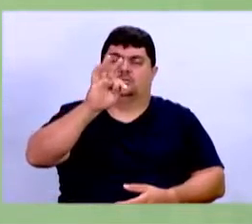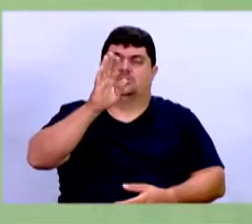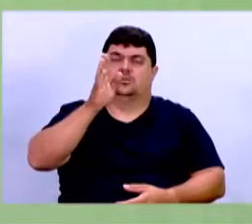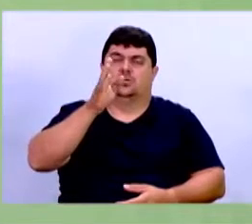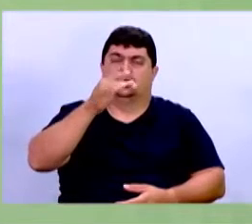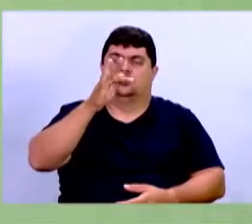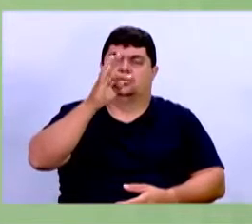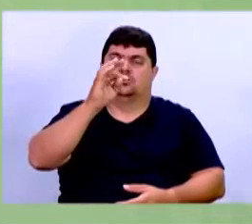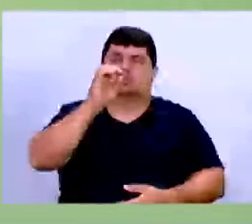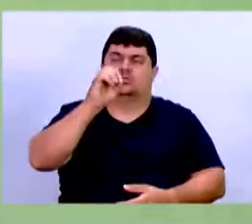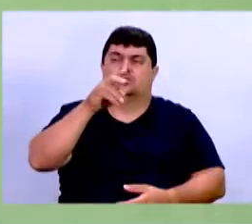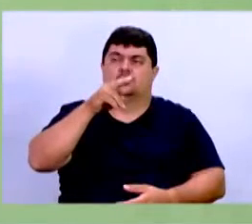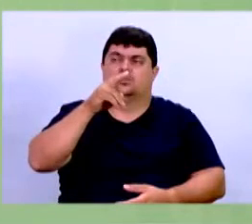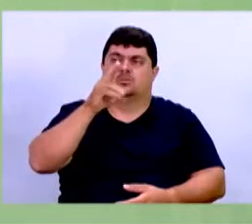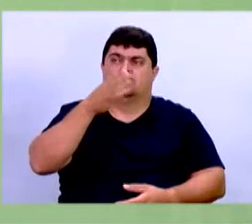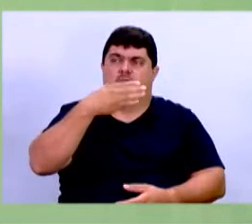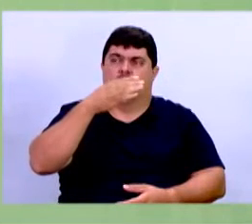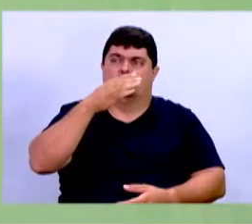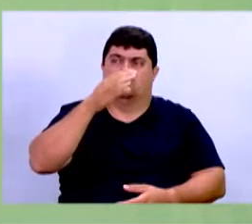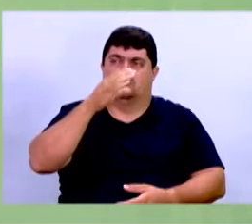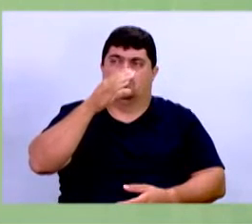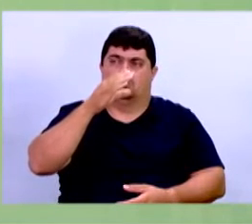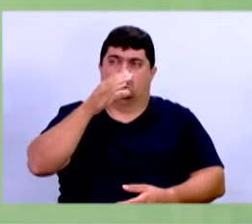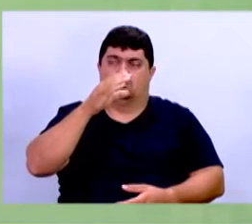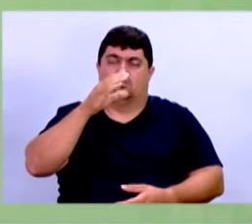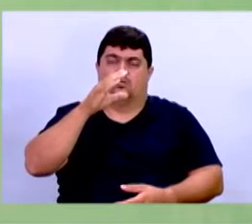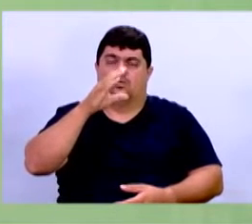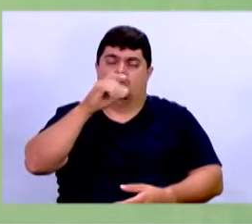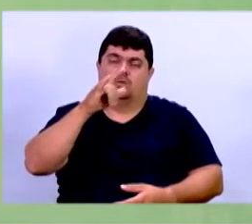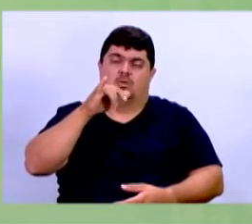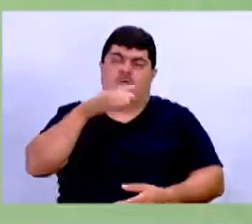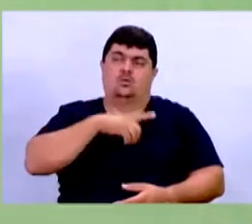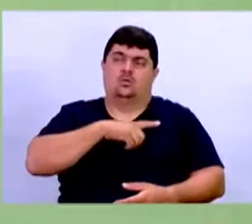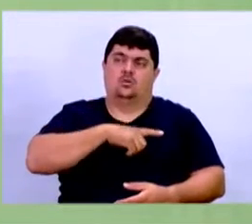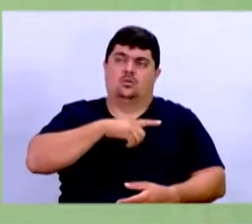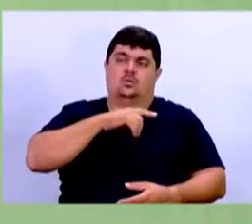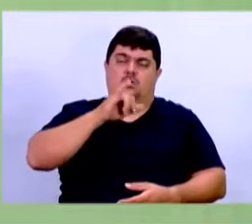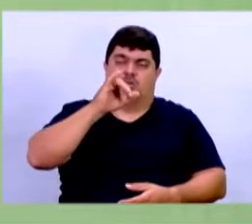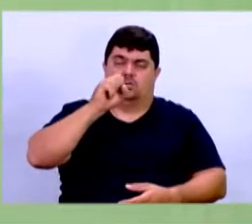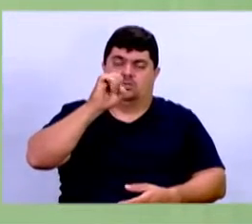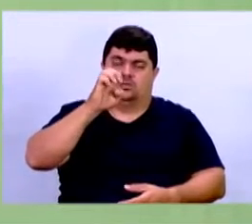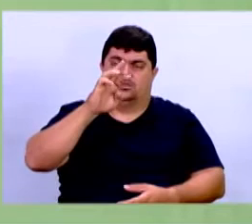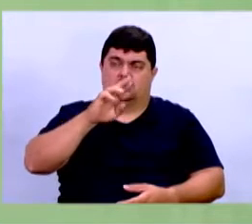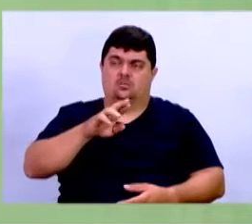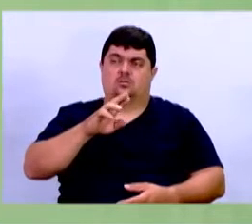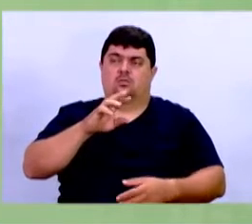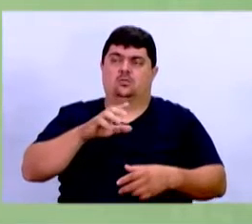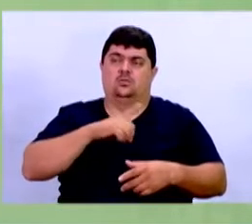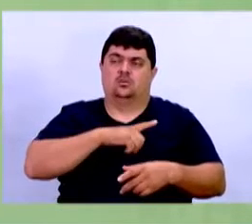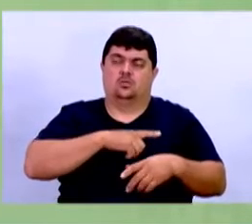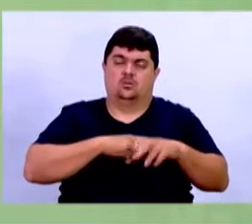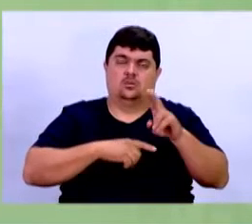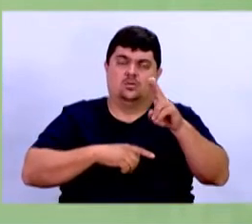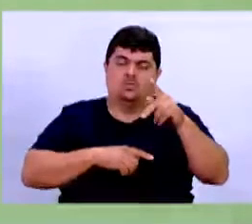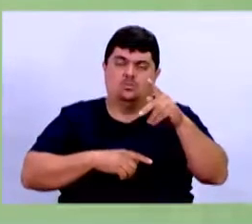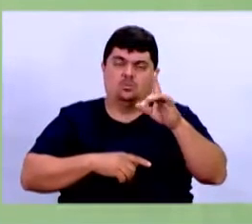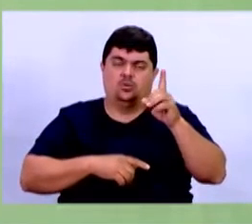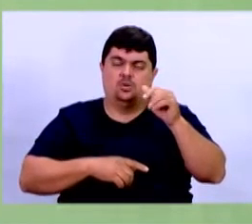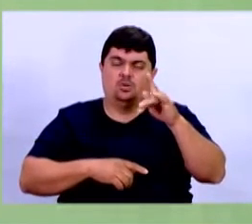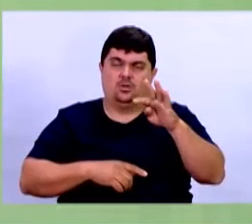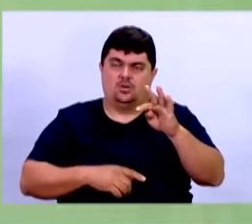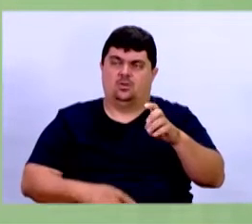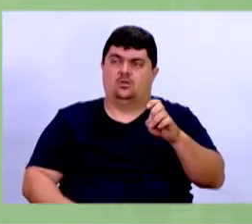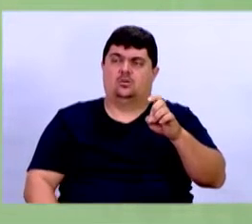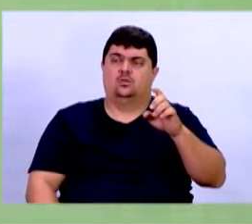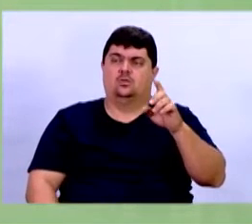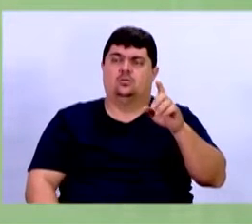update, o insert, o delete, select, onde eu posso fazer vários tipos de operações.